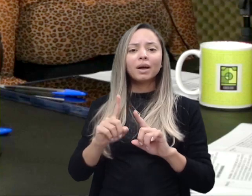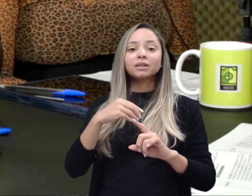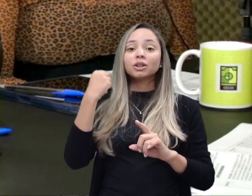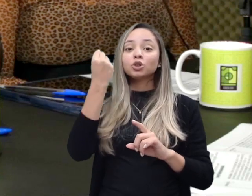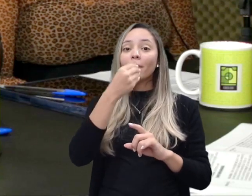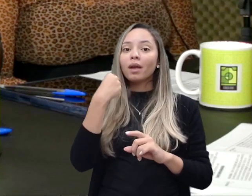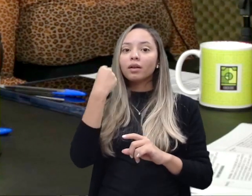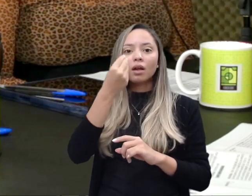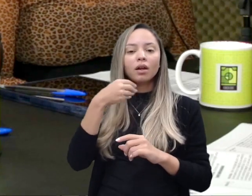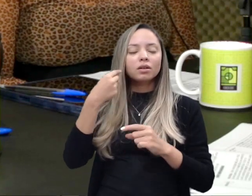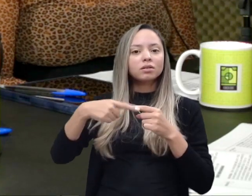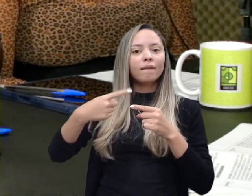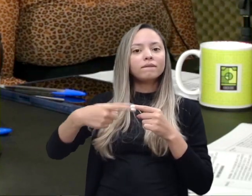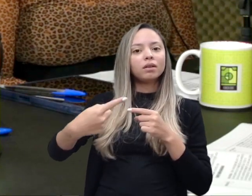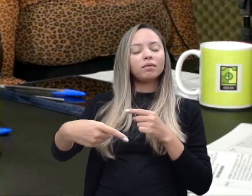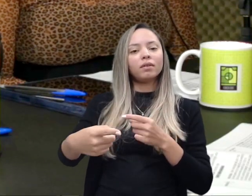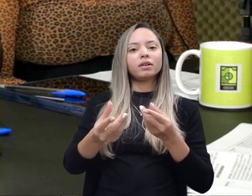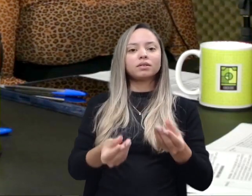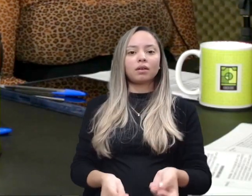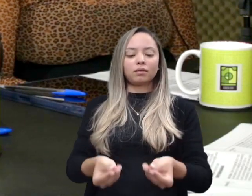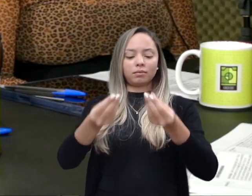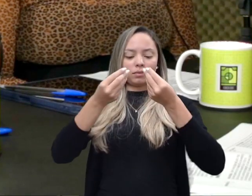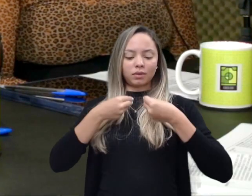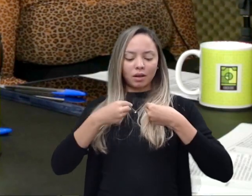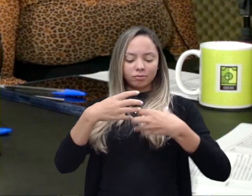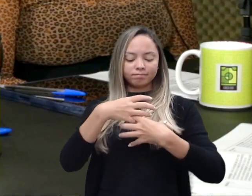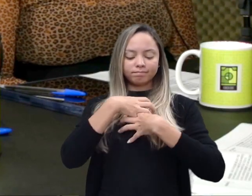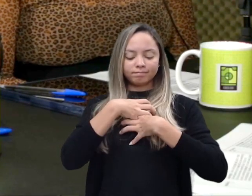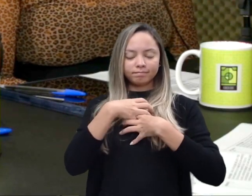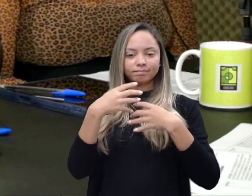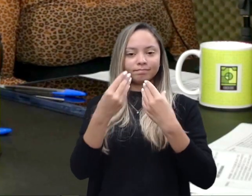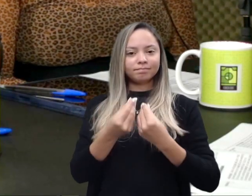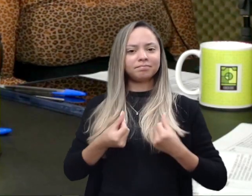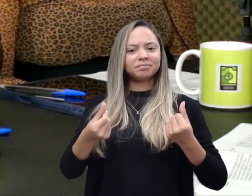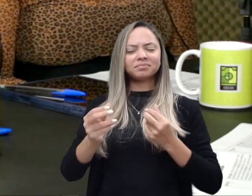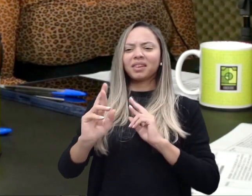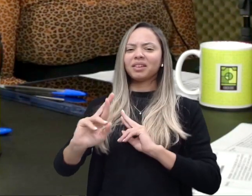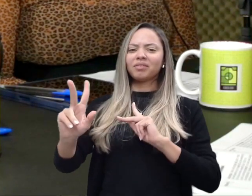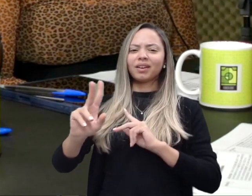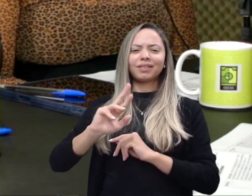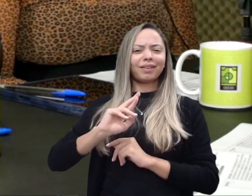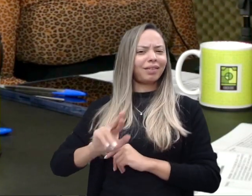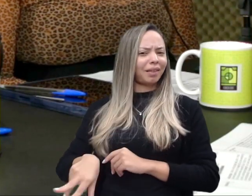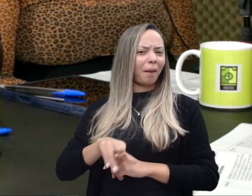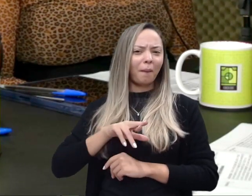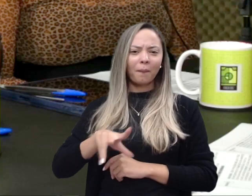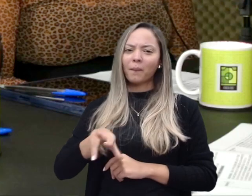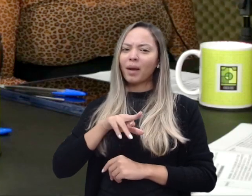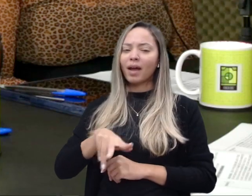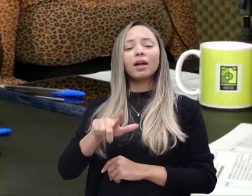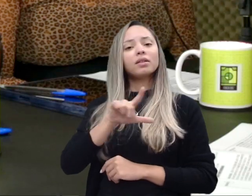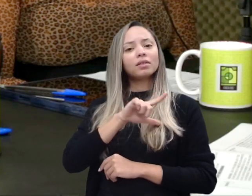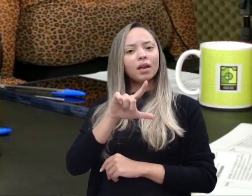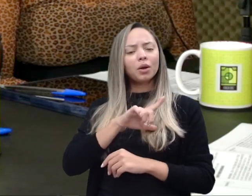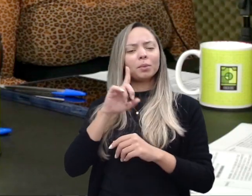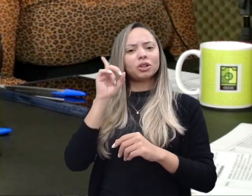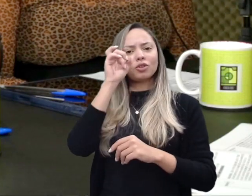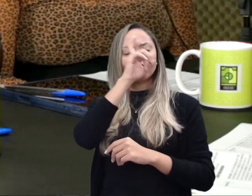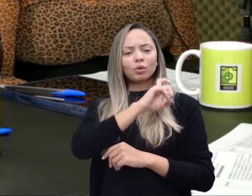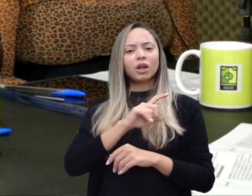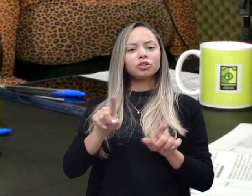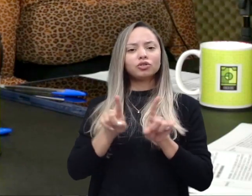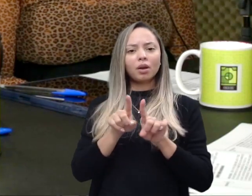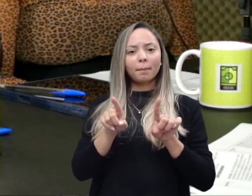a vivência vai trazer essa sensação de ele não é diferente de mim. Eu também tenho minhas dificuldades, eu também tenho